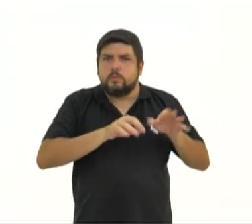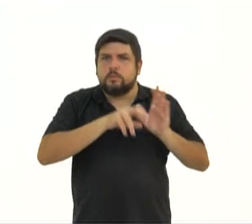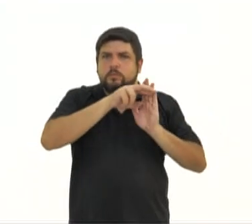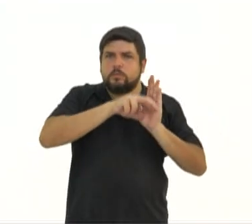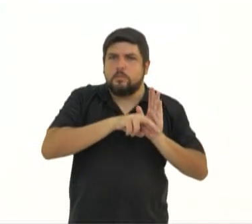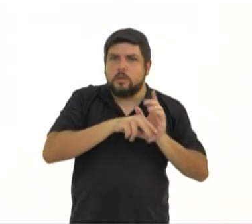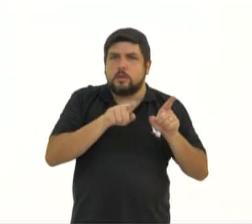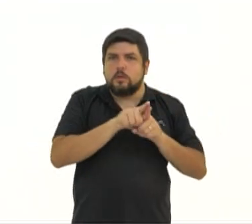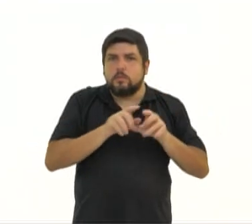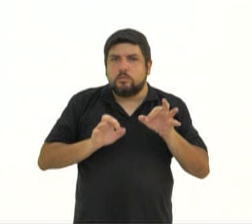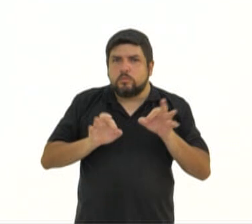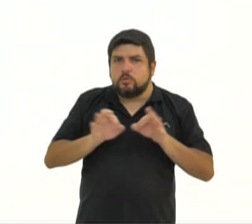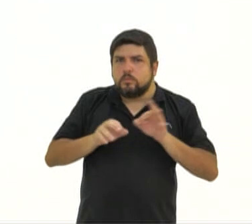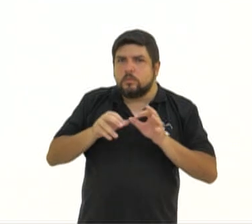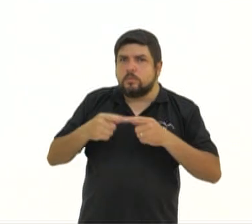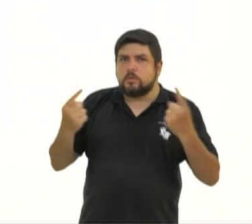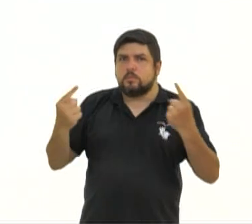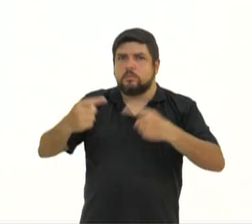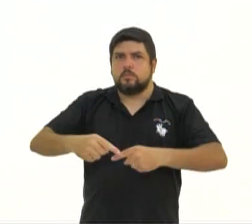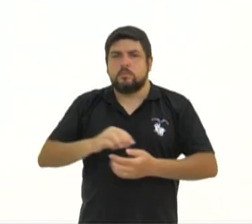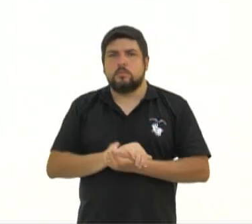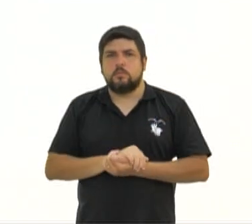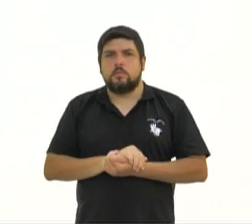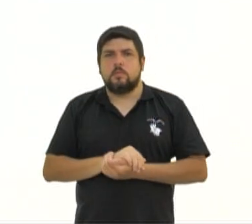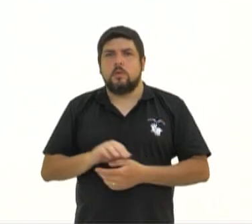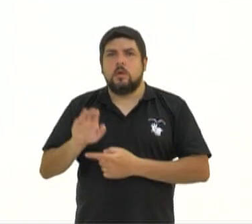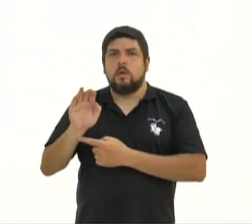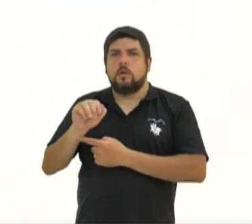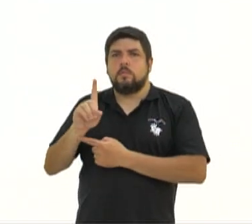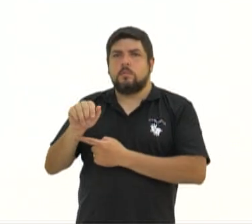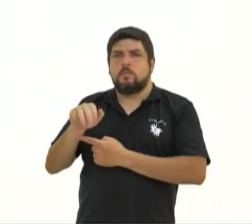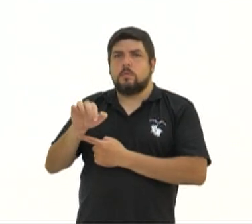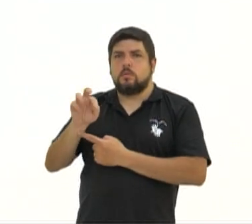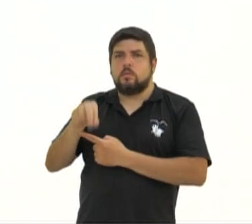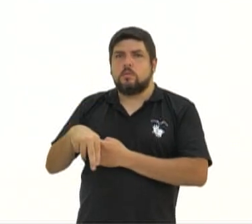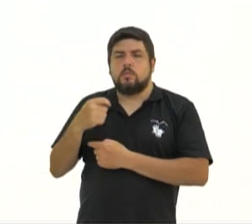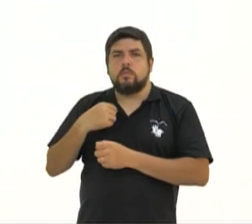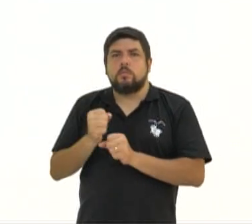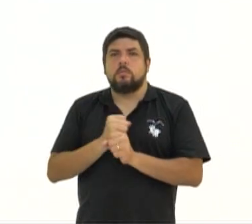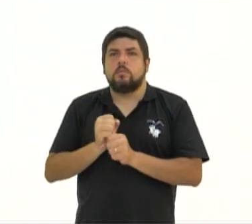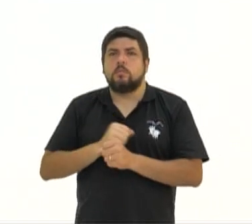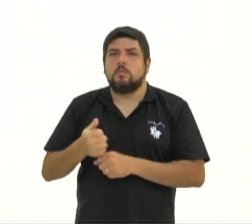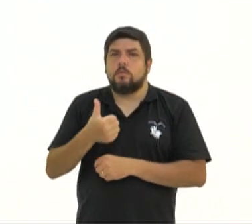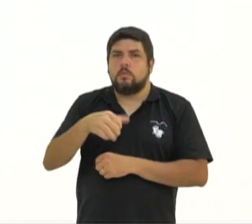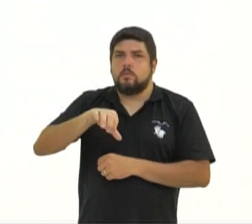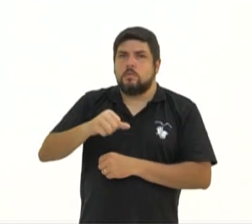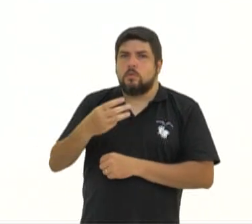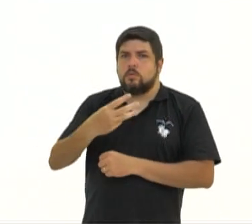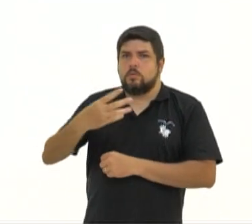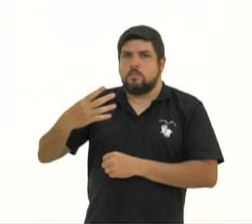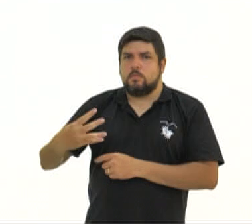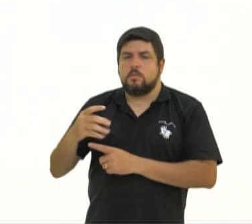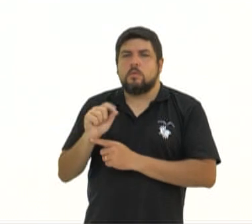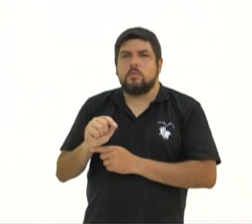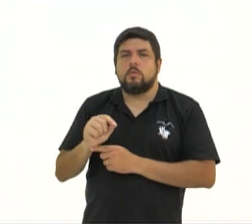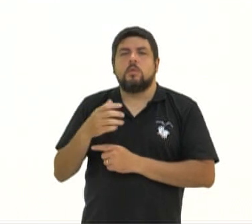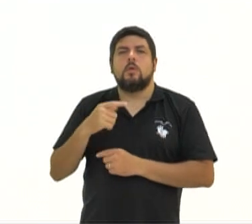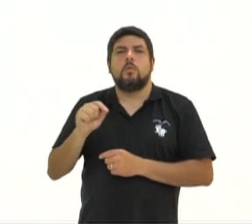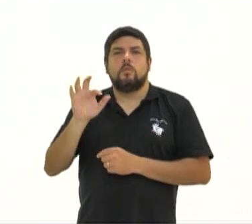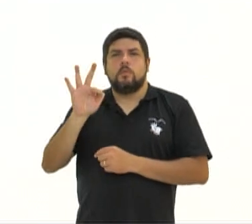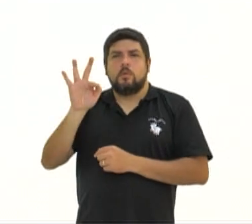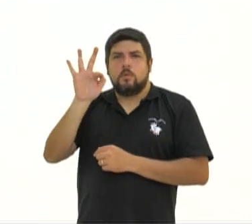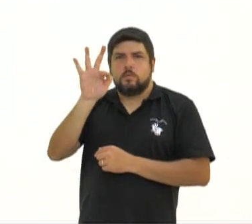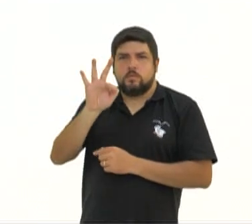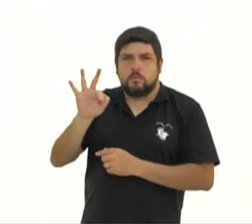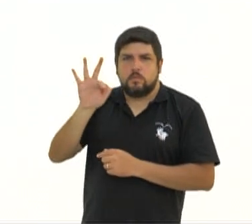competições, né? Então, para que isso ocorra, né, no badminton nós temos o quê? Em 1934, a fundação da Federação Mundial